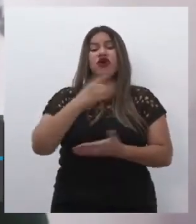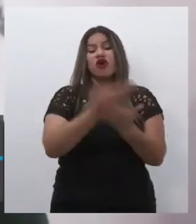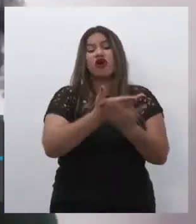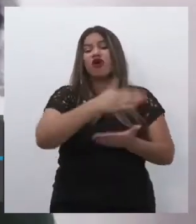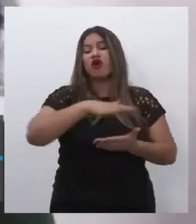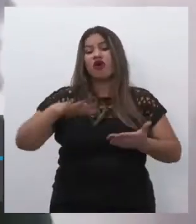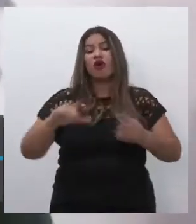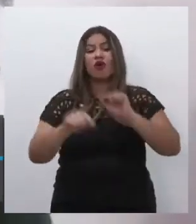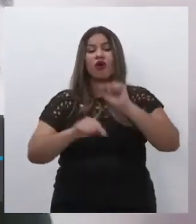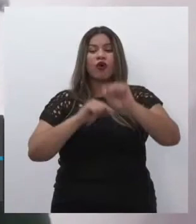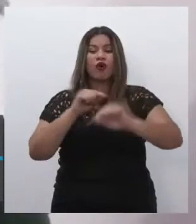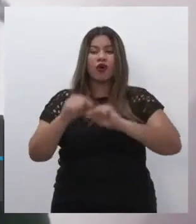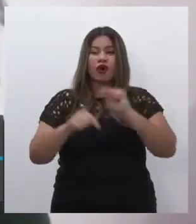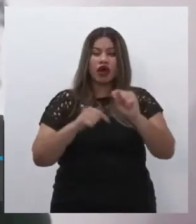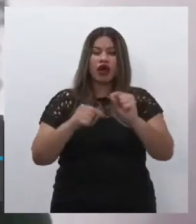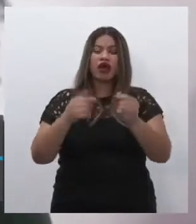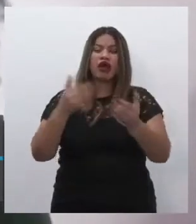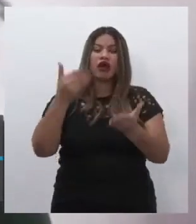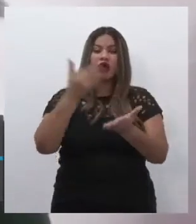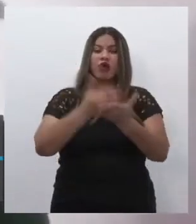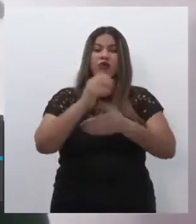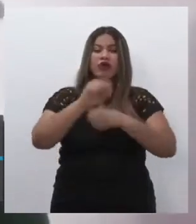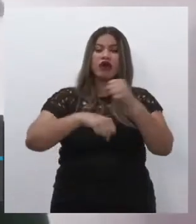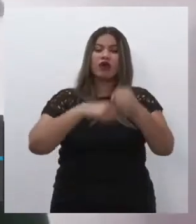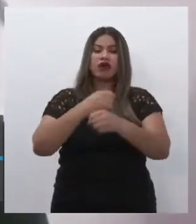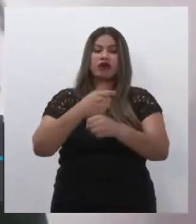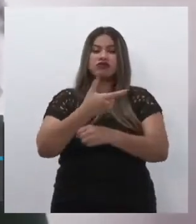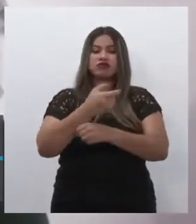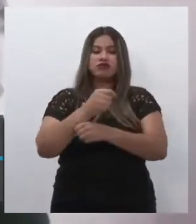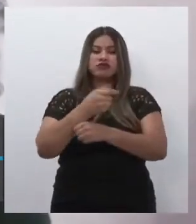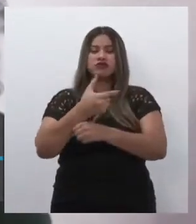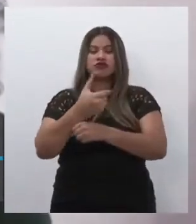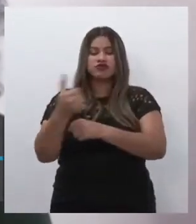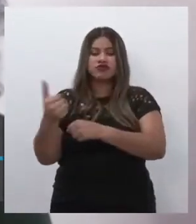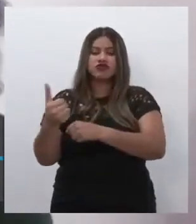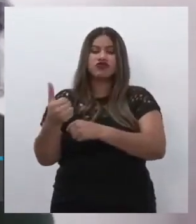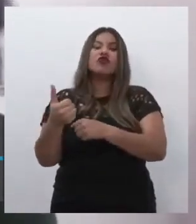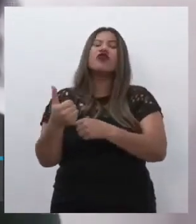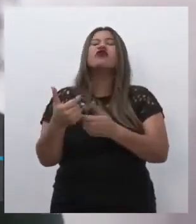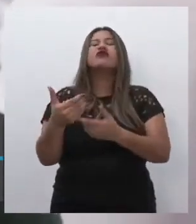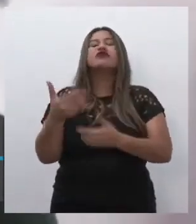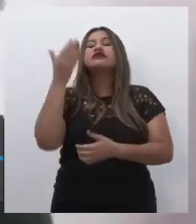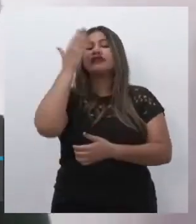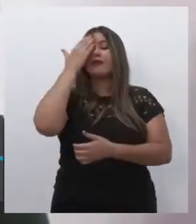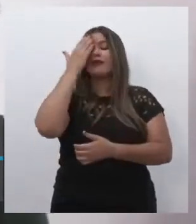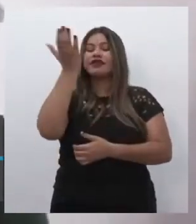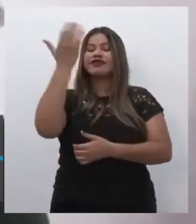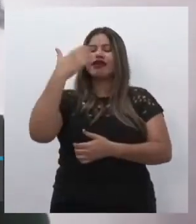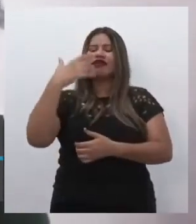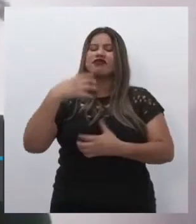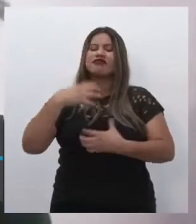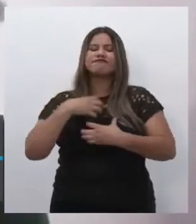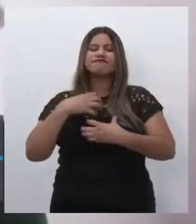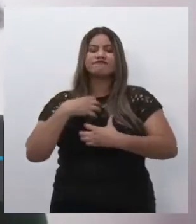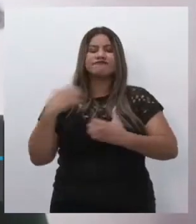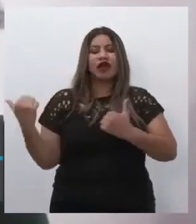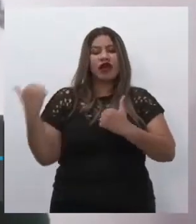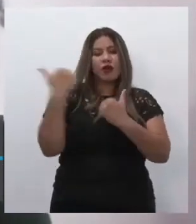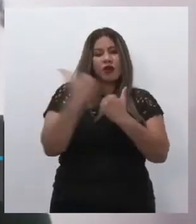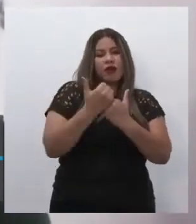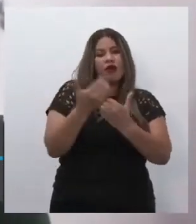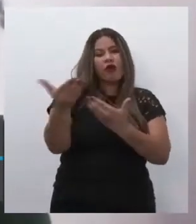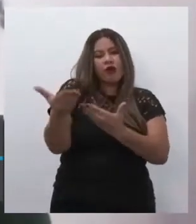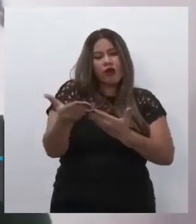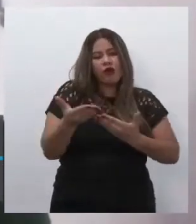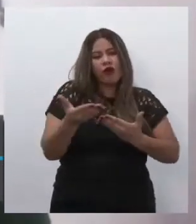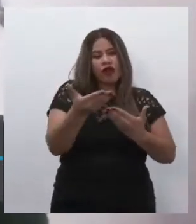criança, no momento, inicie o ano entendendo que ele foi apoiado, que ele foi acolhido nessa